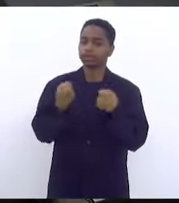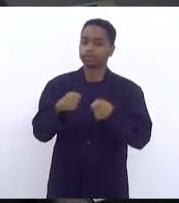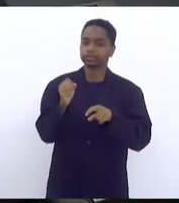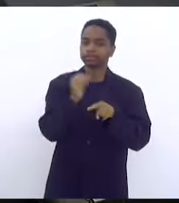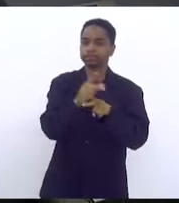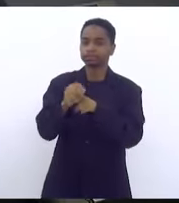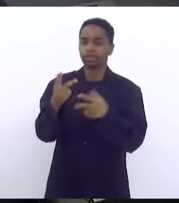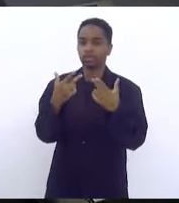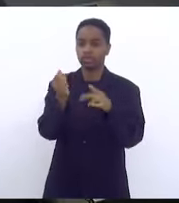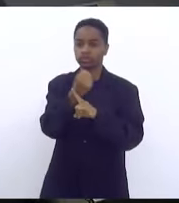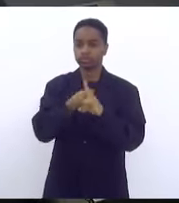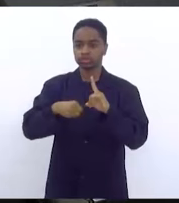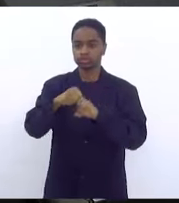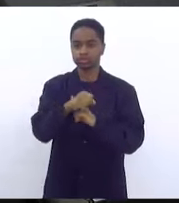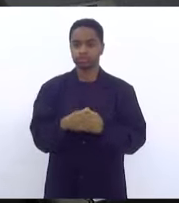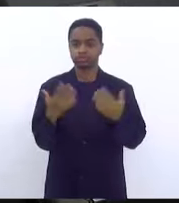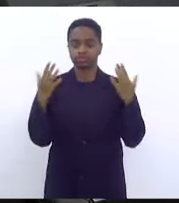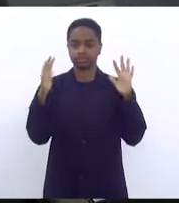sociedade.